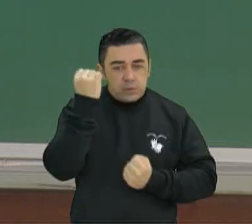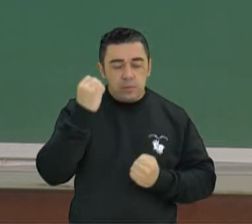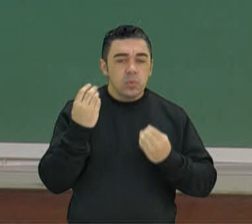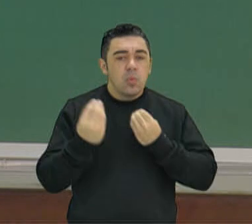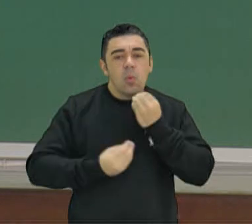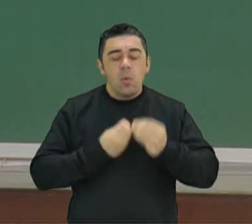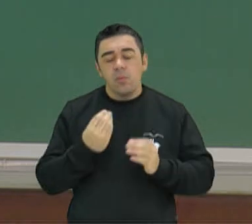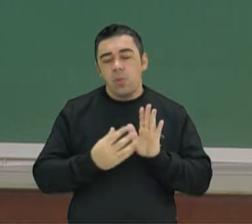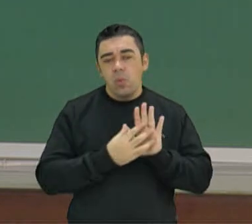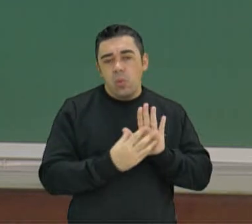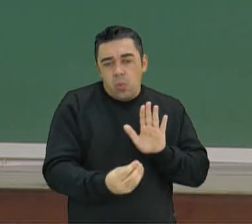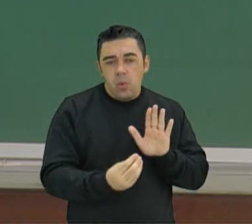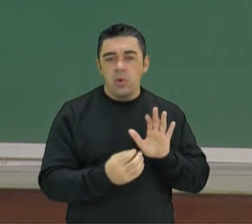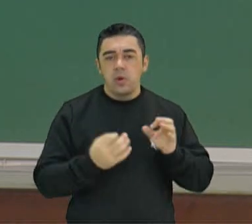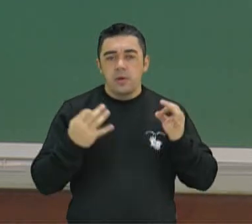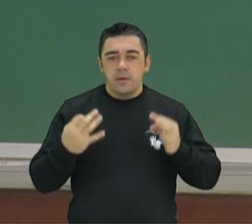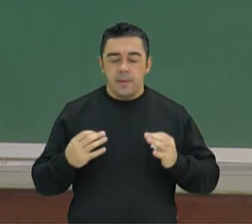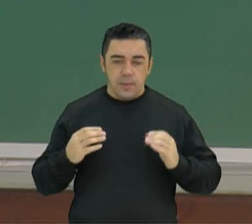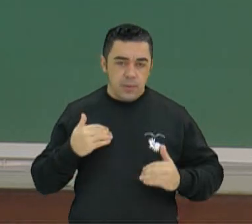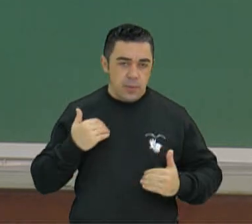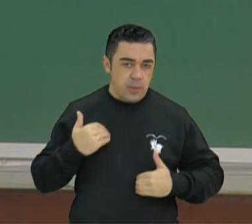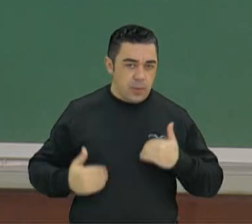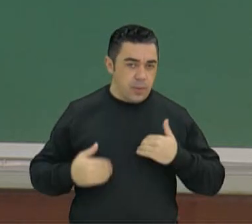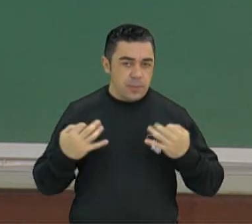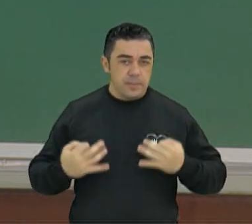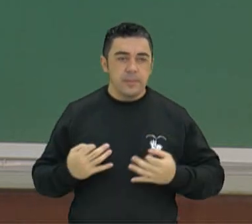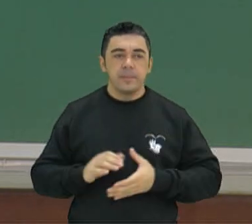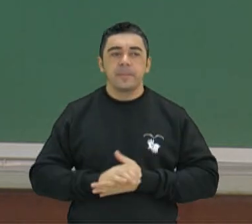corpo, que é considerado sucesso ideal.